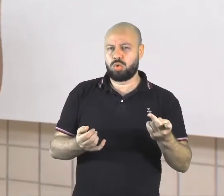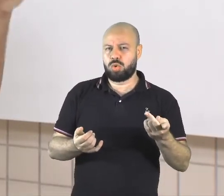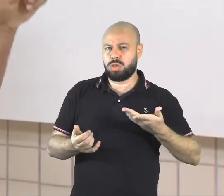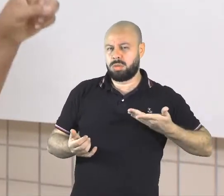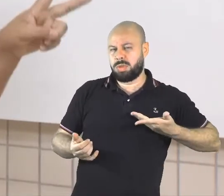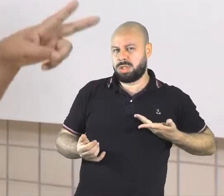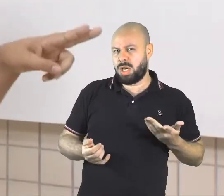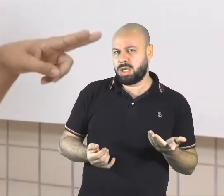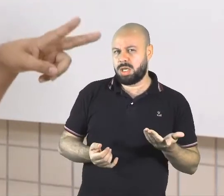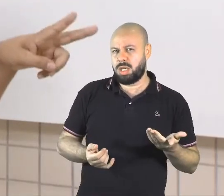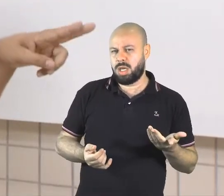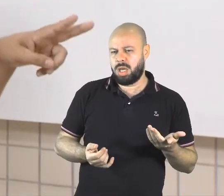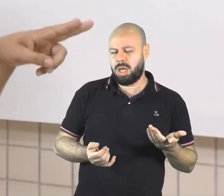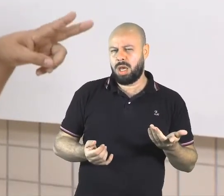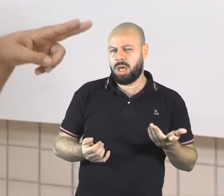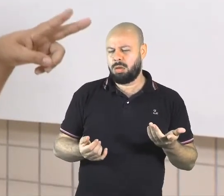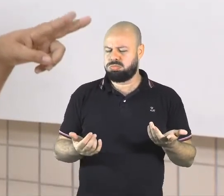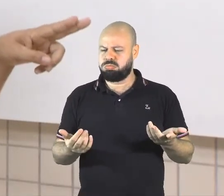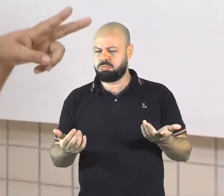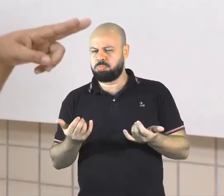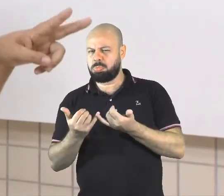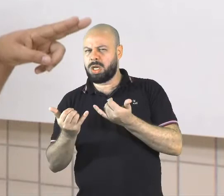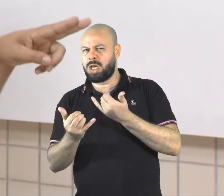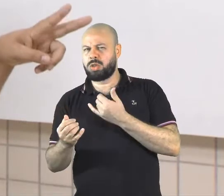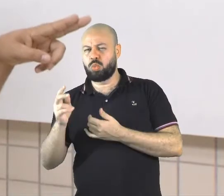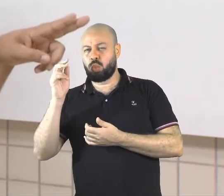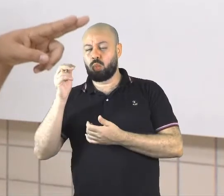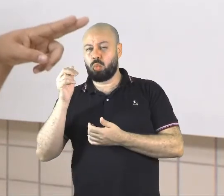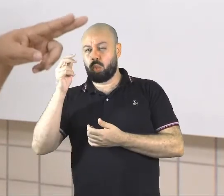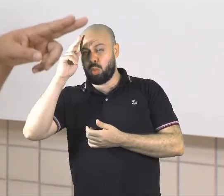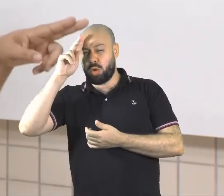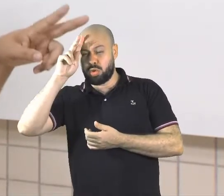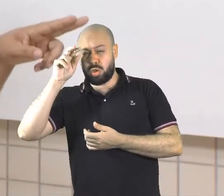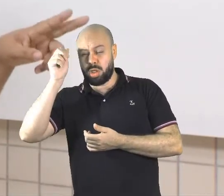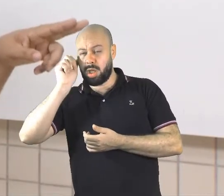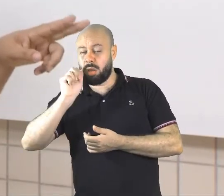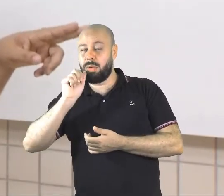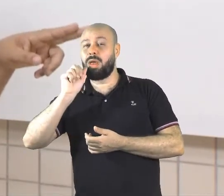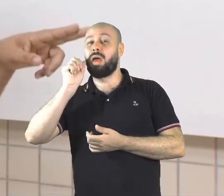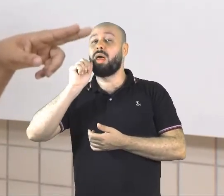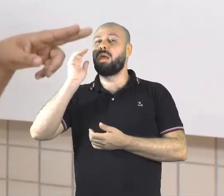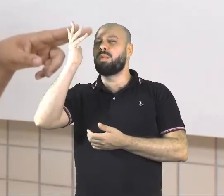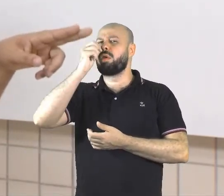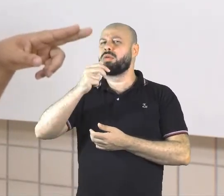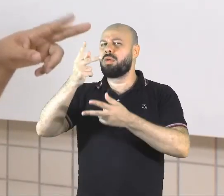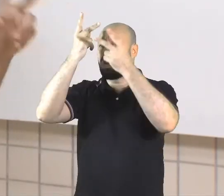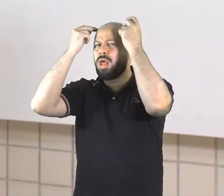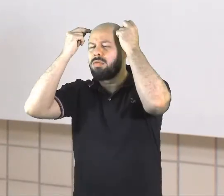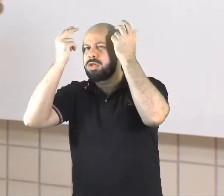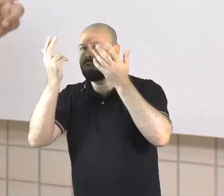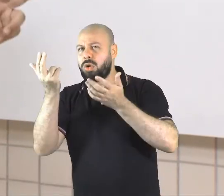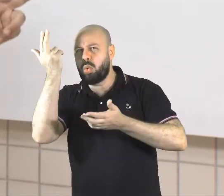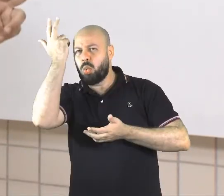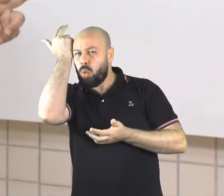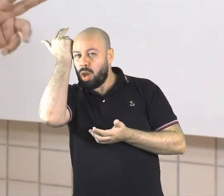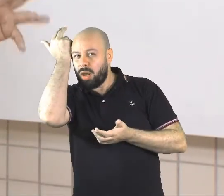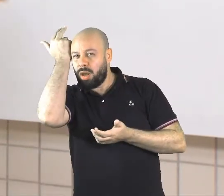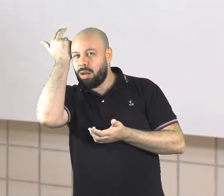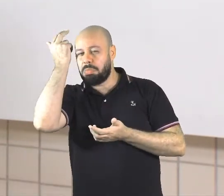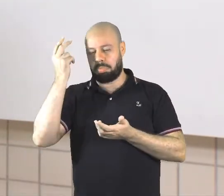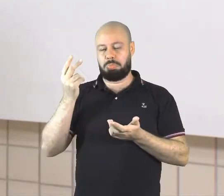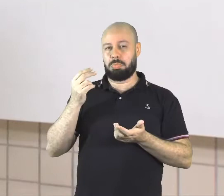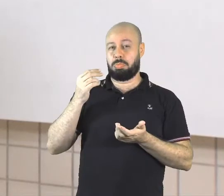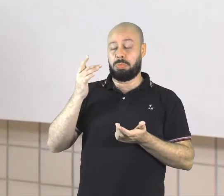parecida com a história da menina bonita do laço de fita e o coelho? O que você acha?